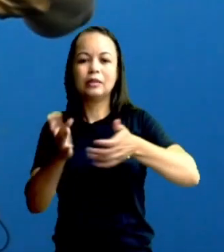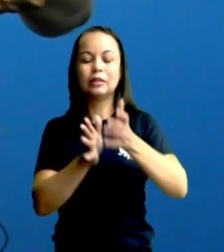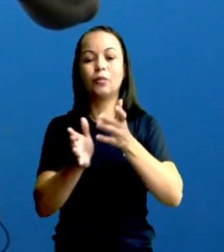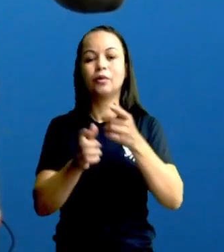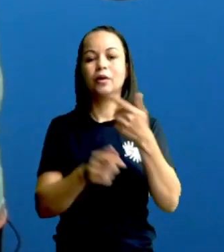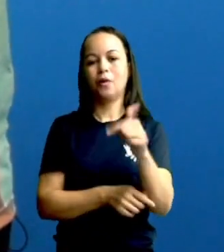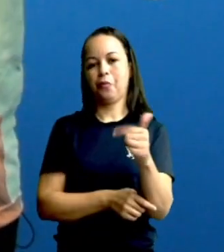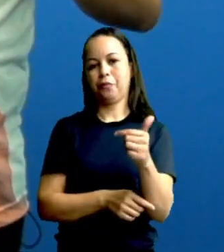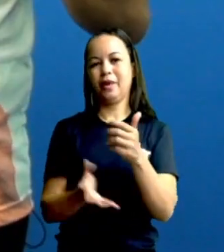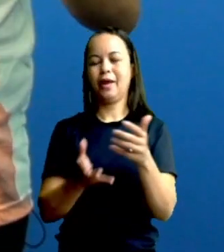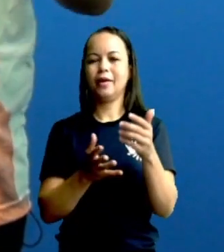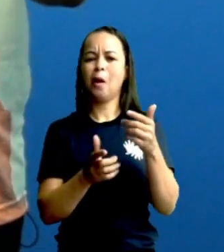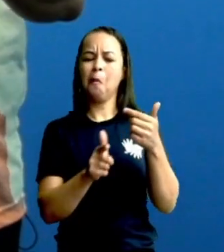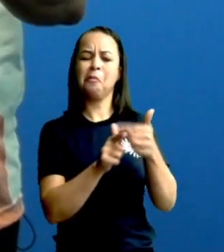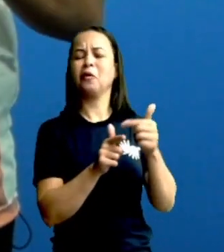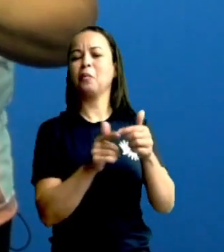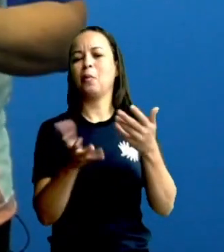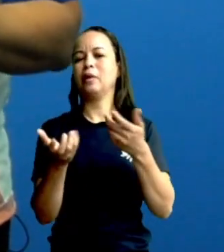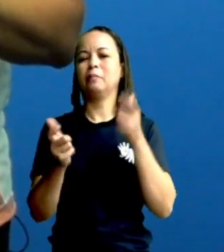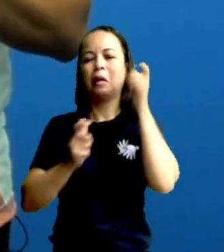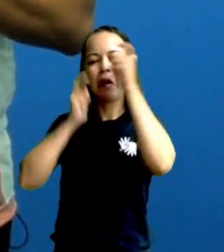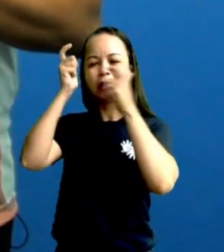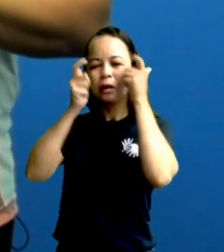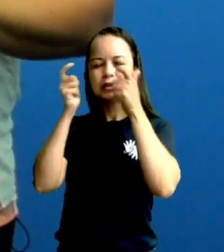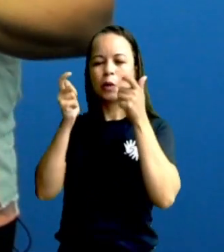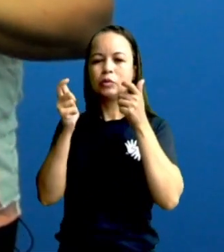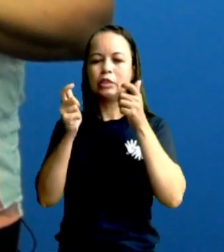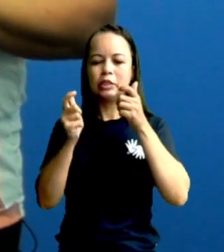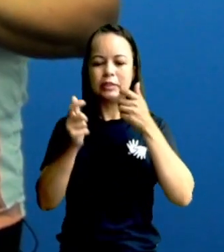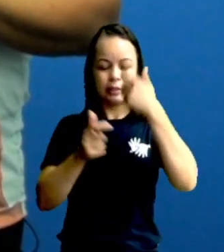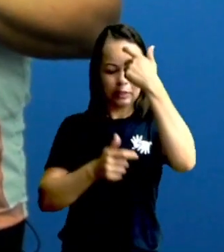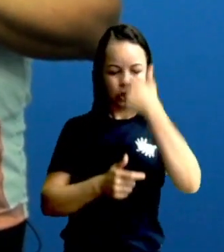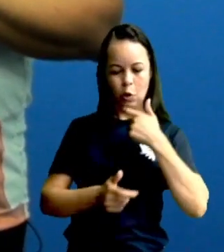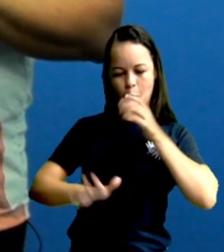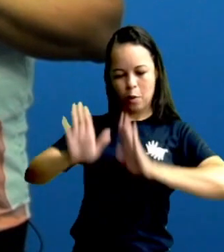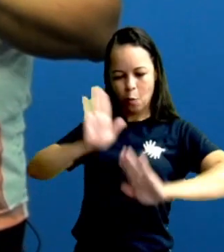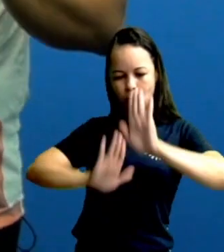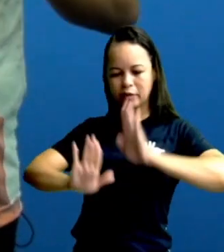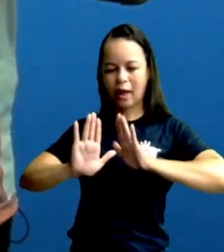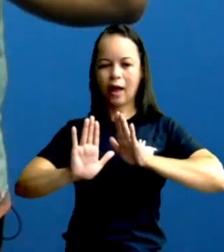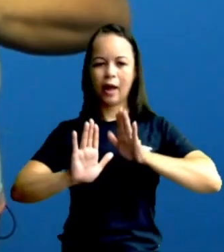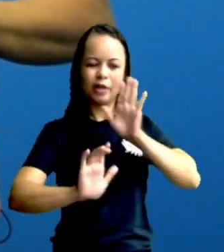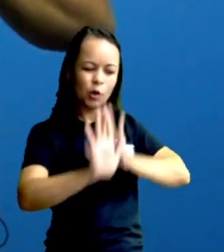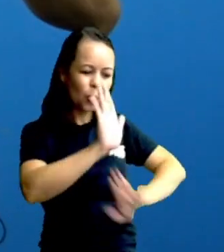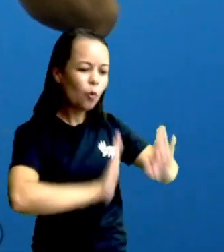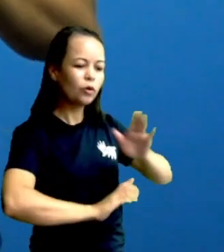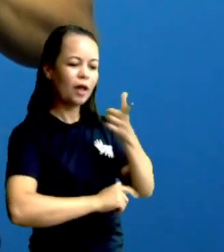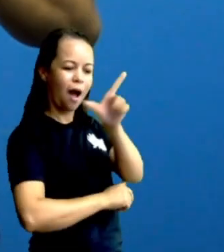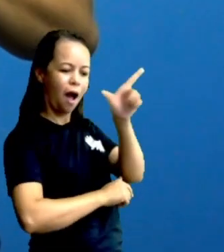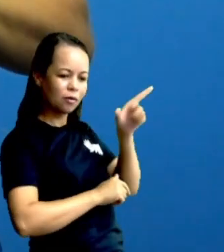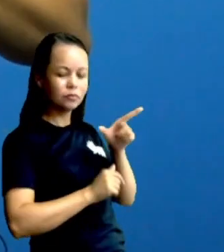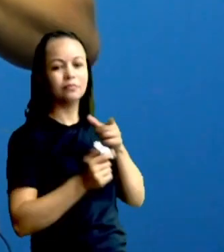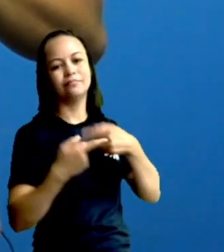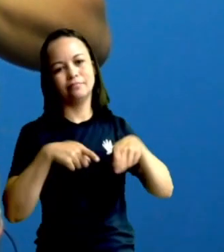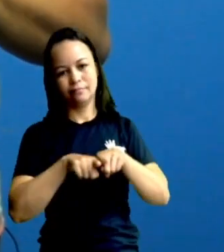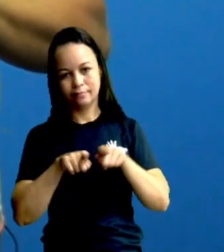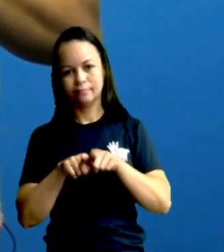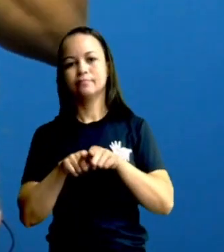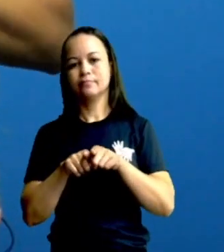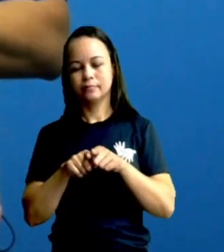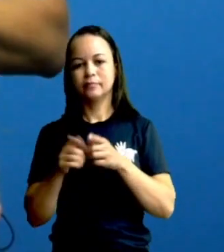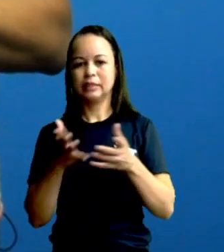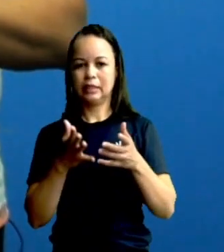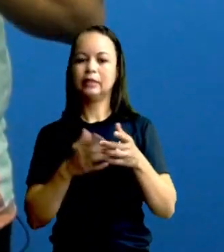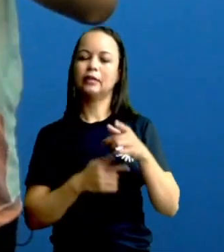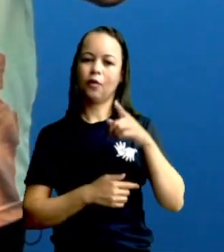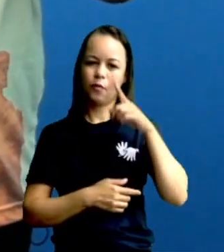a preocupação de se cuidar e cuidar do outro. Por quê? Porque aqui não é grupo de risco, mas sim comportamento